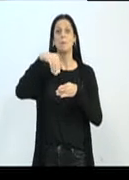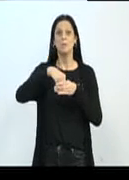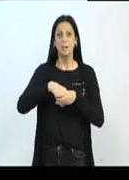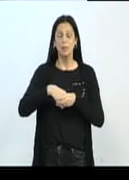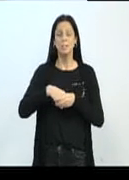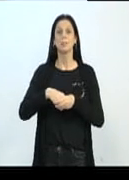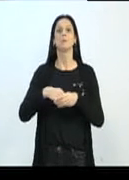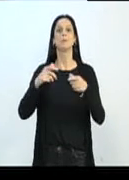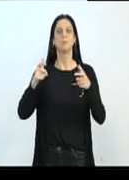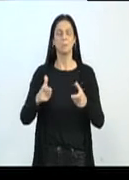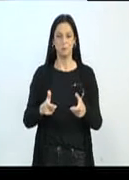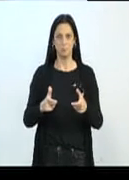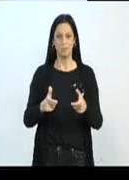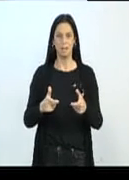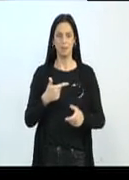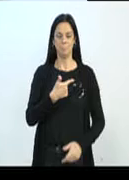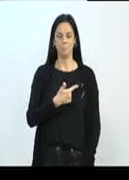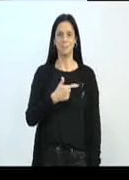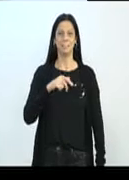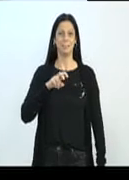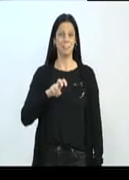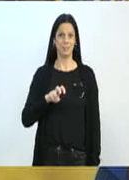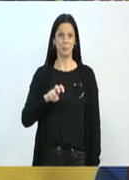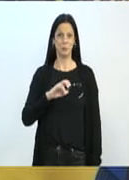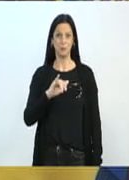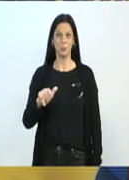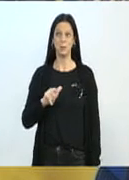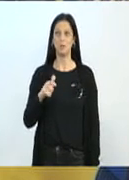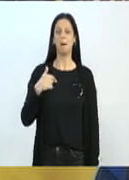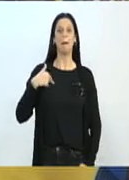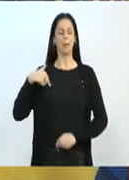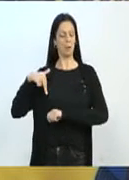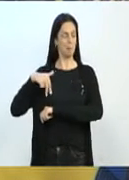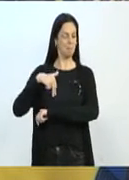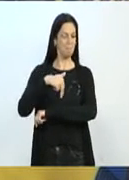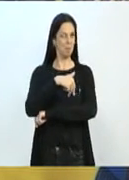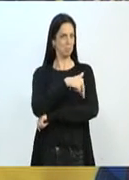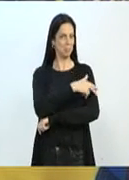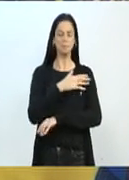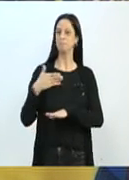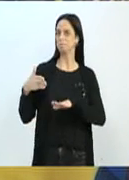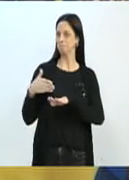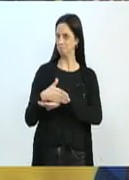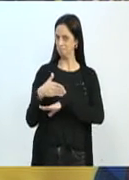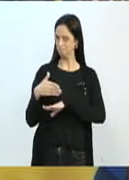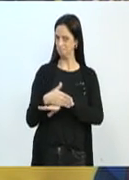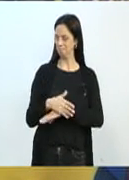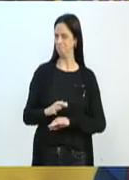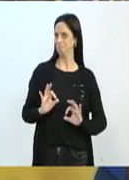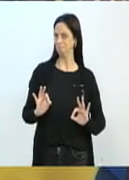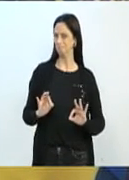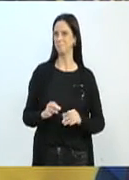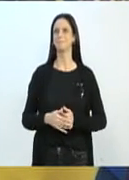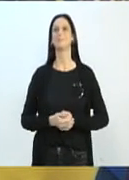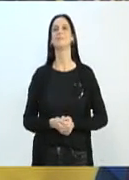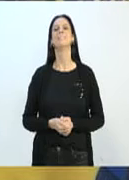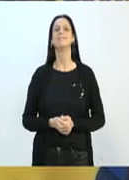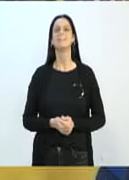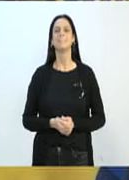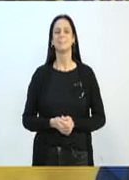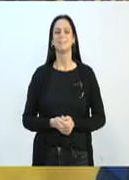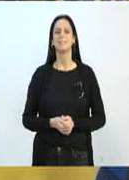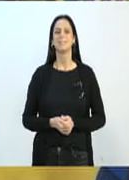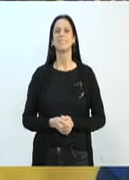25 de julho eu modelando novamente participando do desfile né da